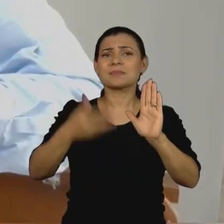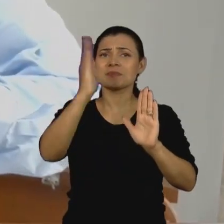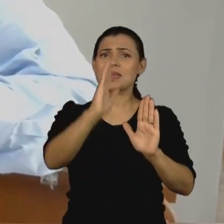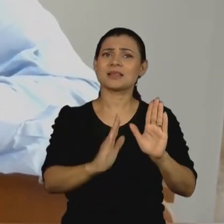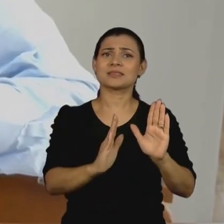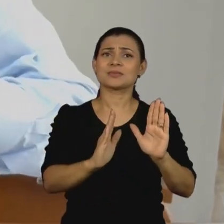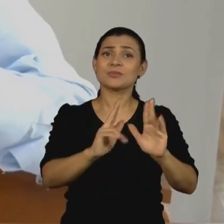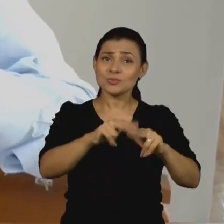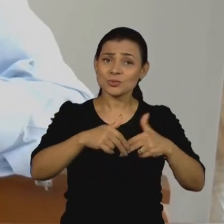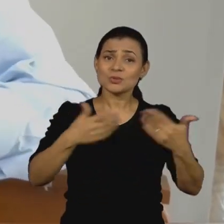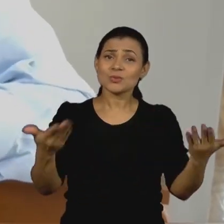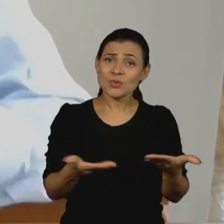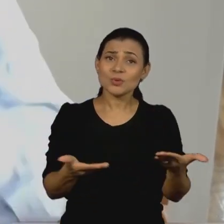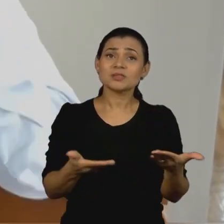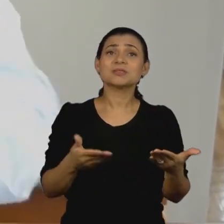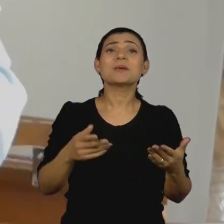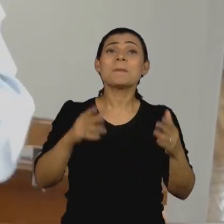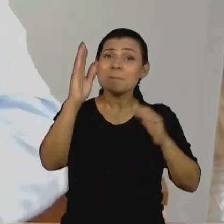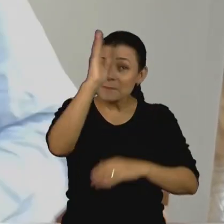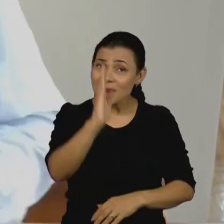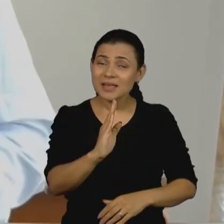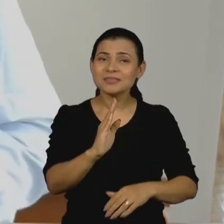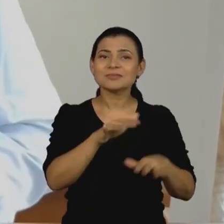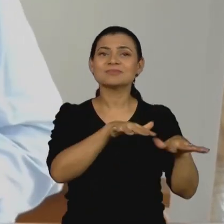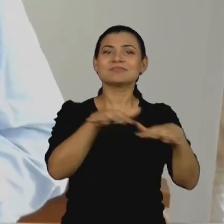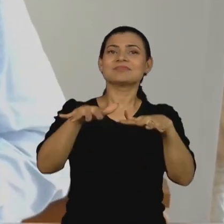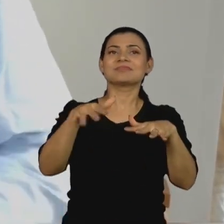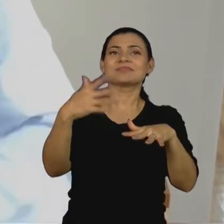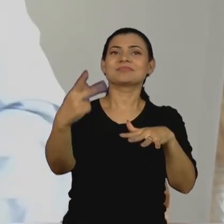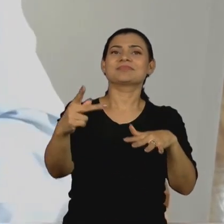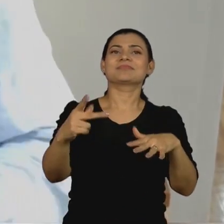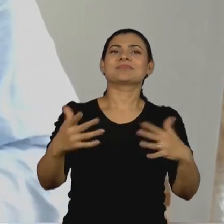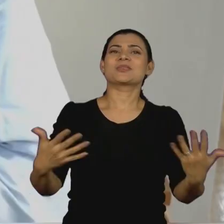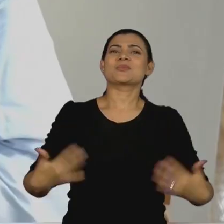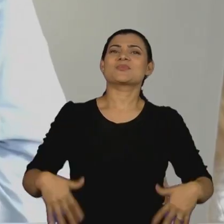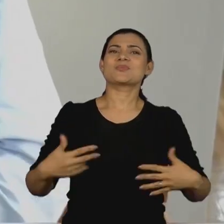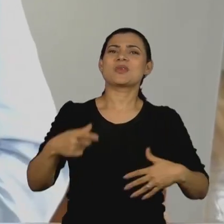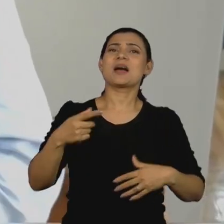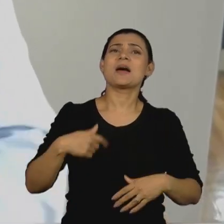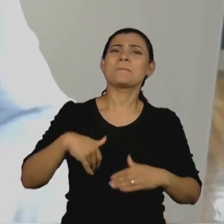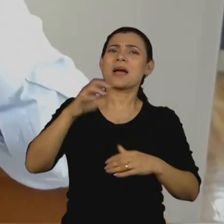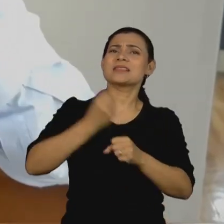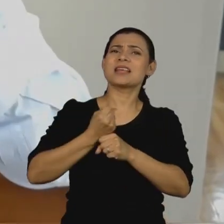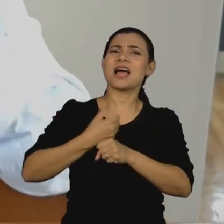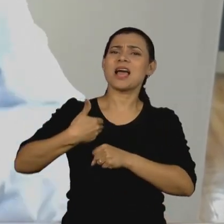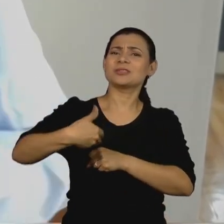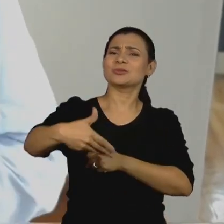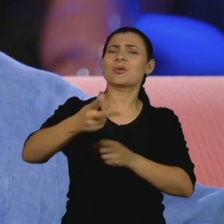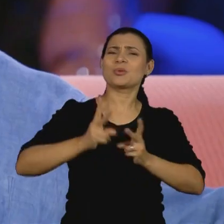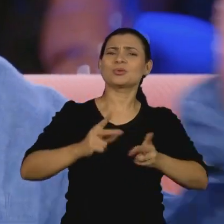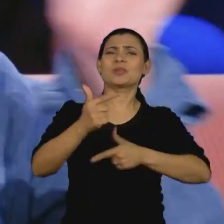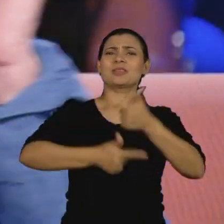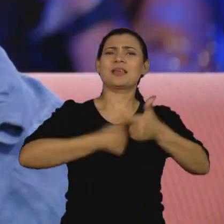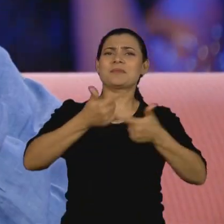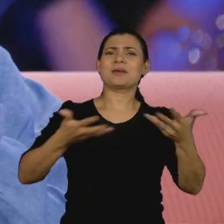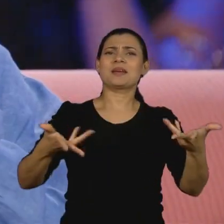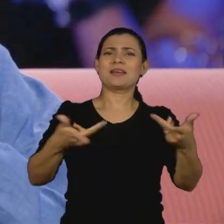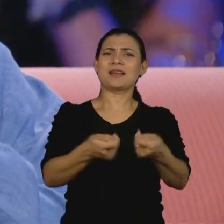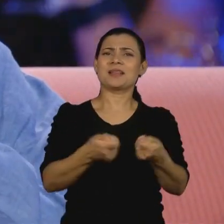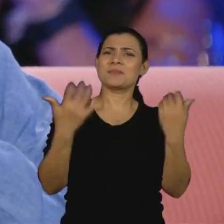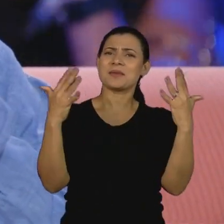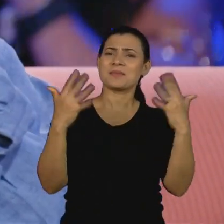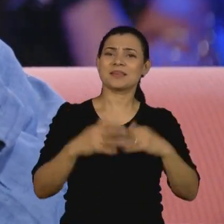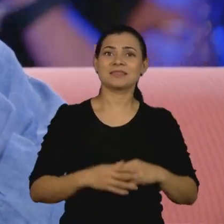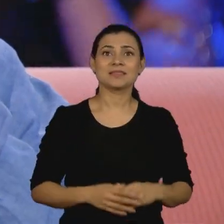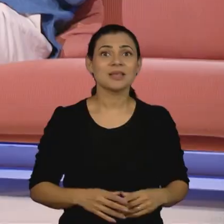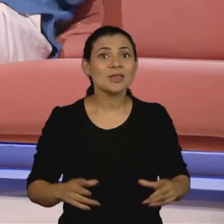Brasil inteiro, com certeza, quer contar, quem sabe, com mais 50 anos de muito trabalho. Parabéns. Olha, vou te falar.